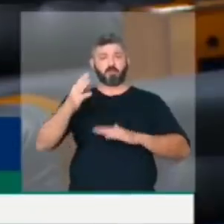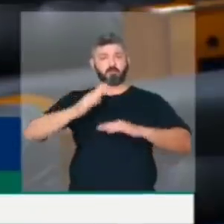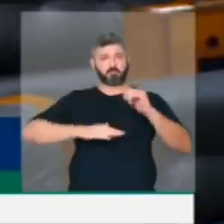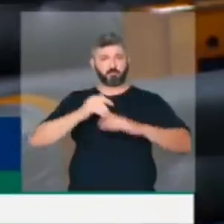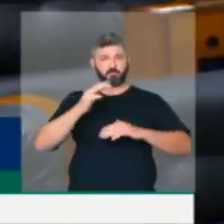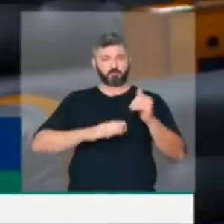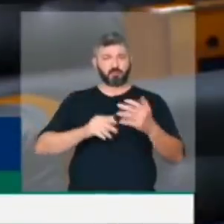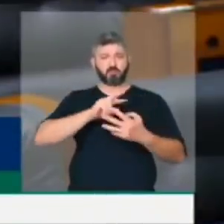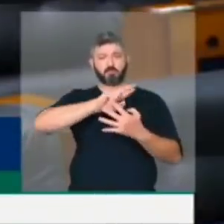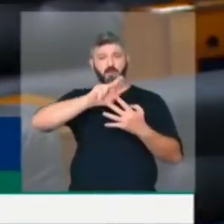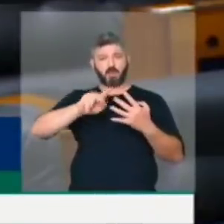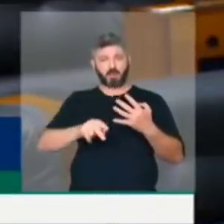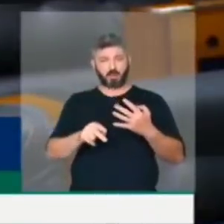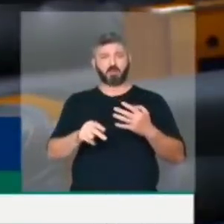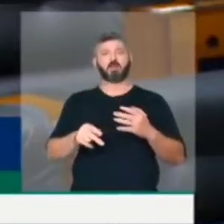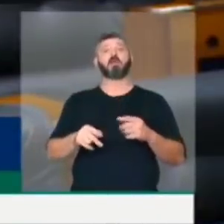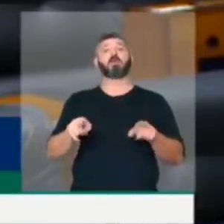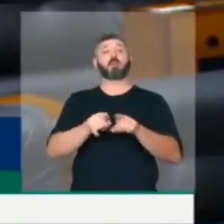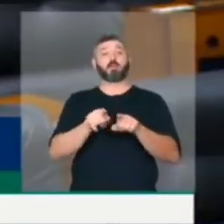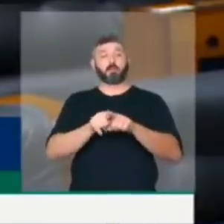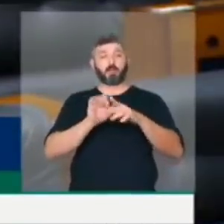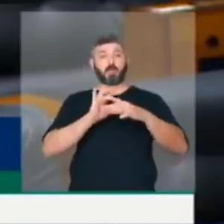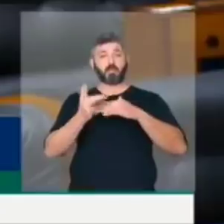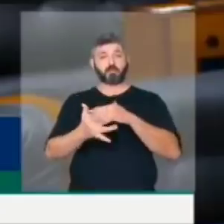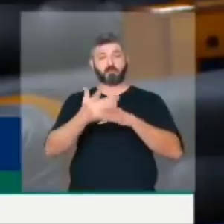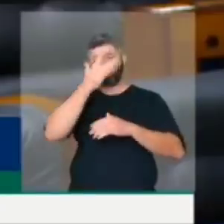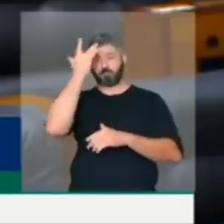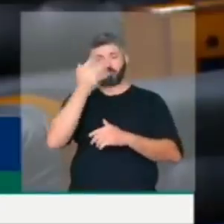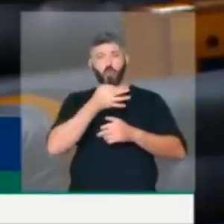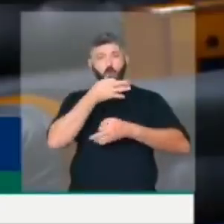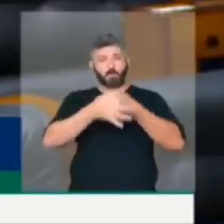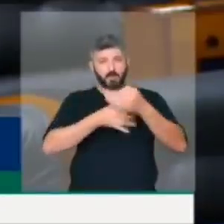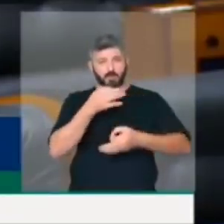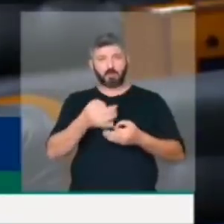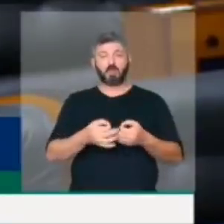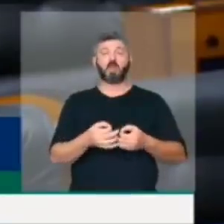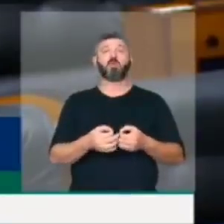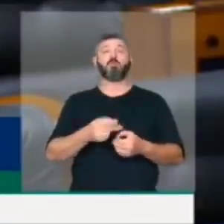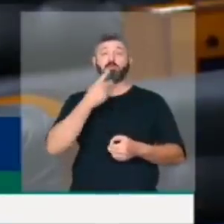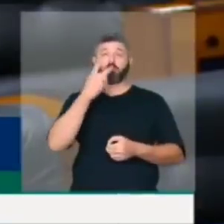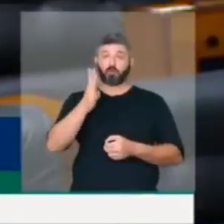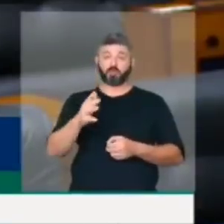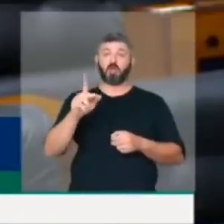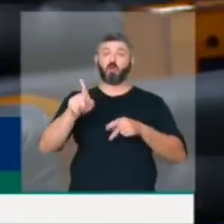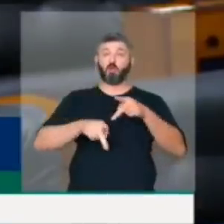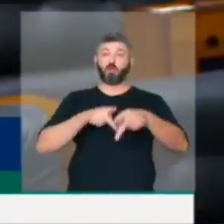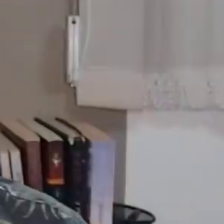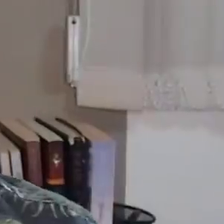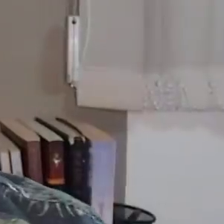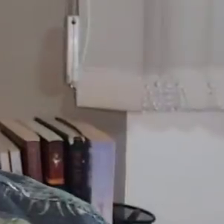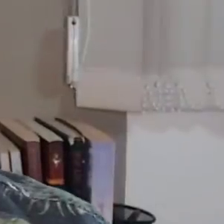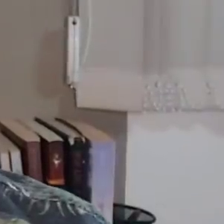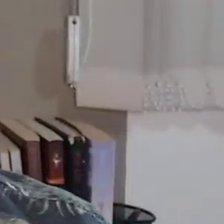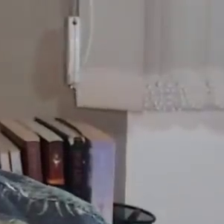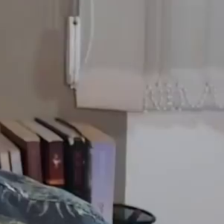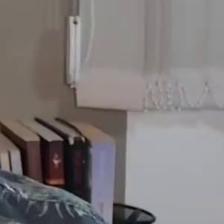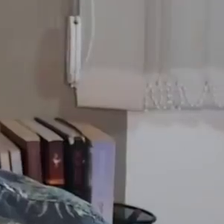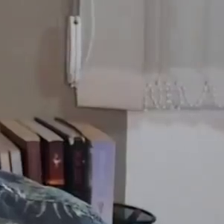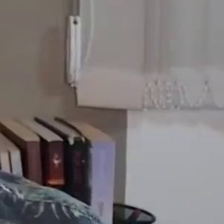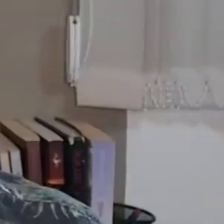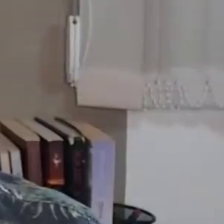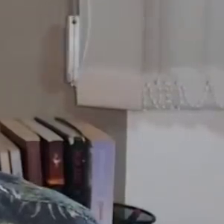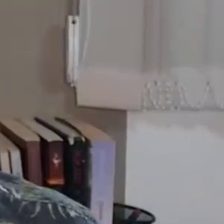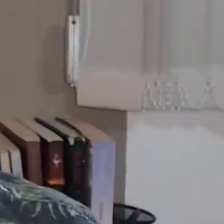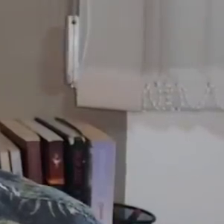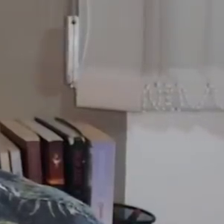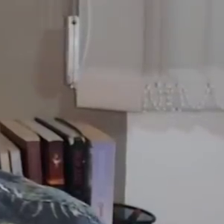Milton D'Antunes, pessoal pelas redes sociais, e essa é uma demanda do povo brasileiro. Muito obrigado, presidente. Senhor... Fala, meus